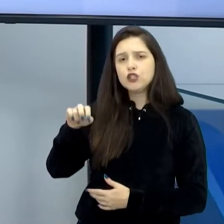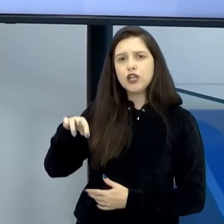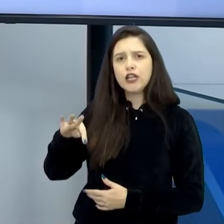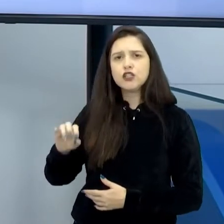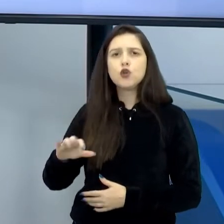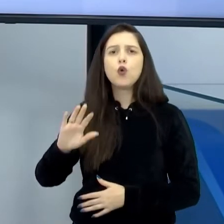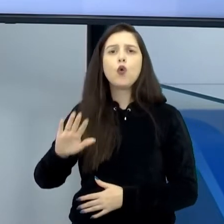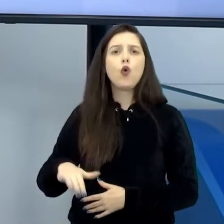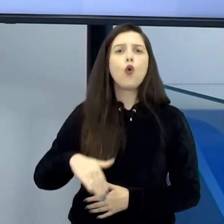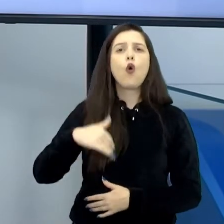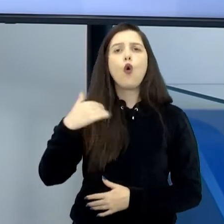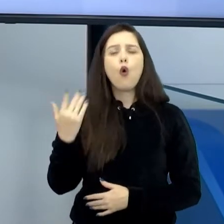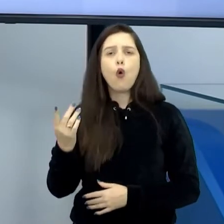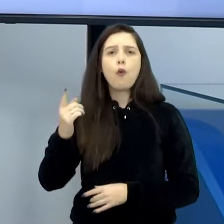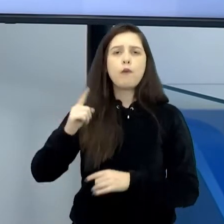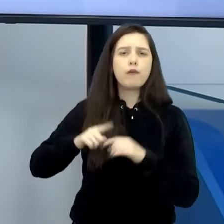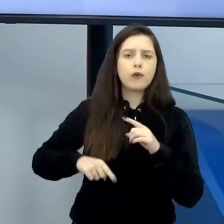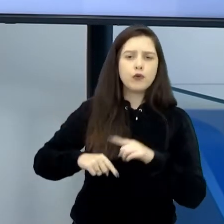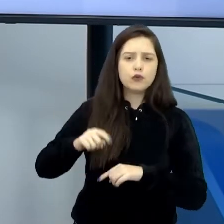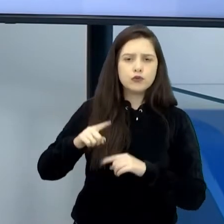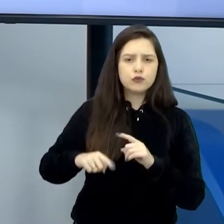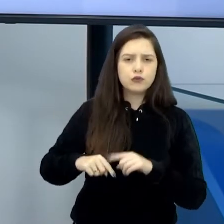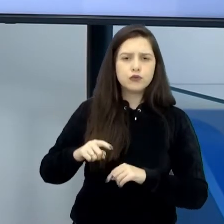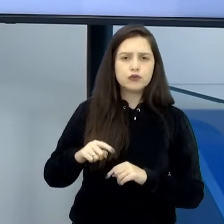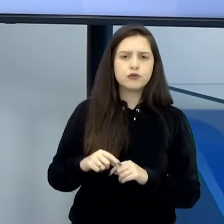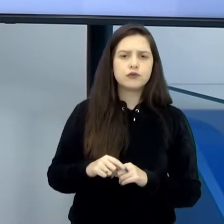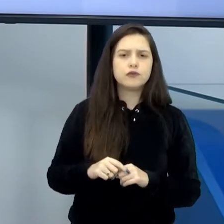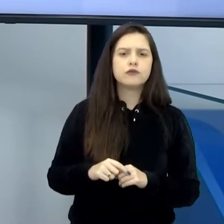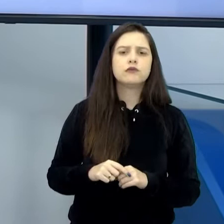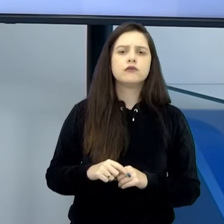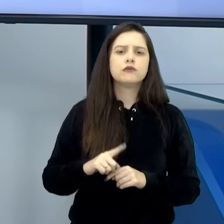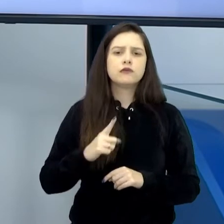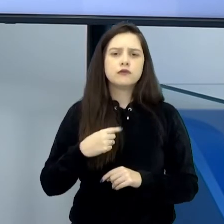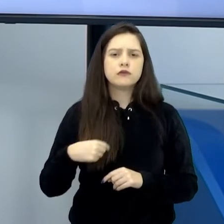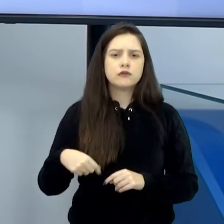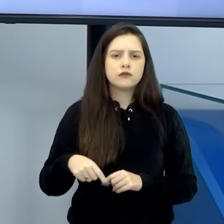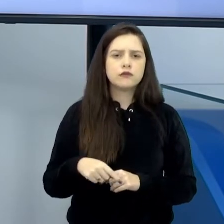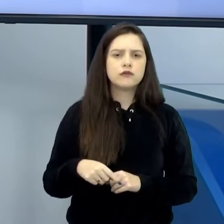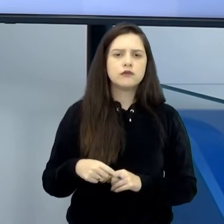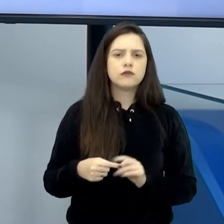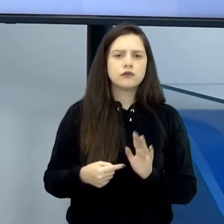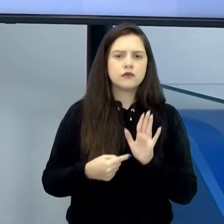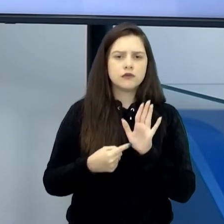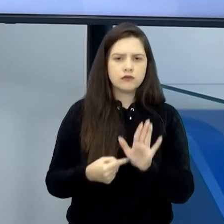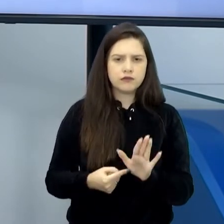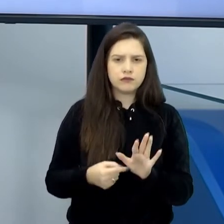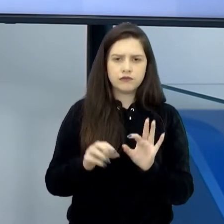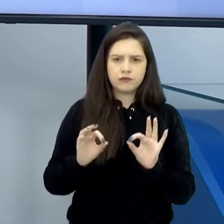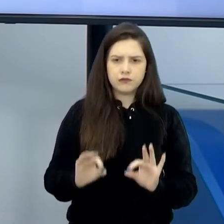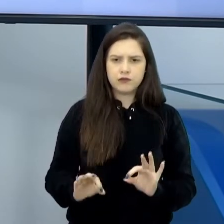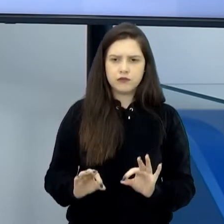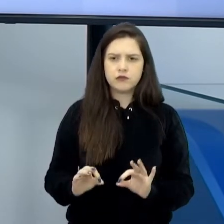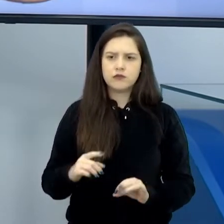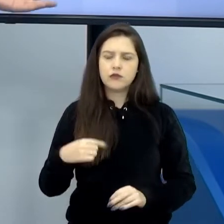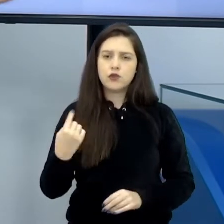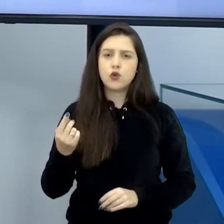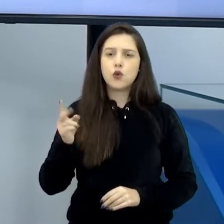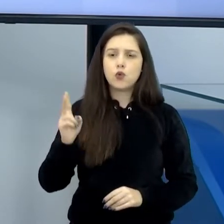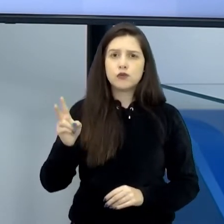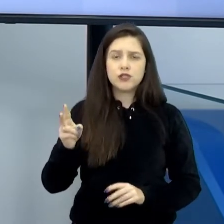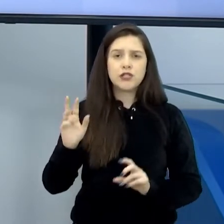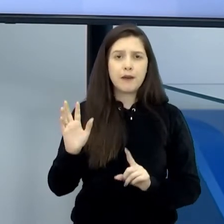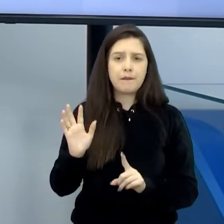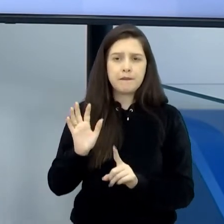quanto produtos que estejam no estado líquido. Constante em função da